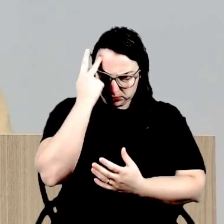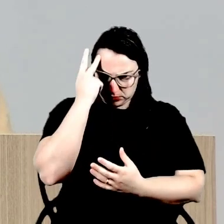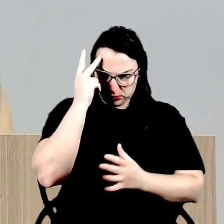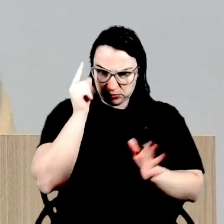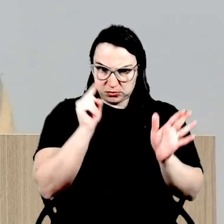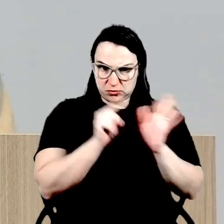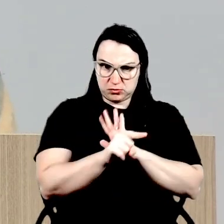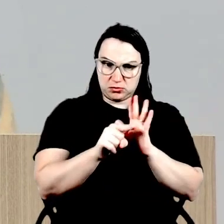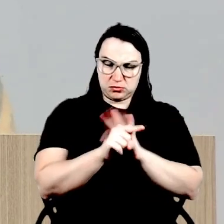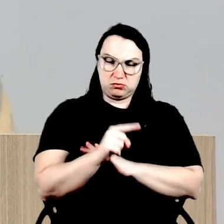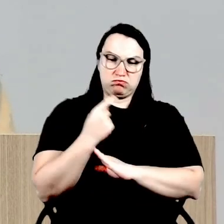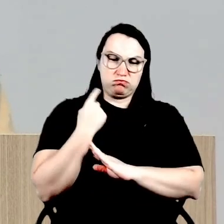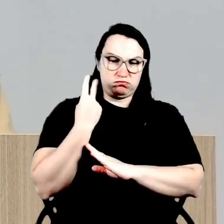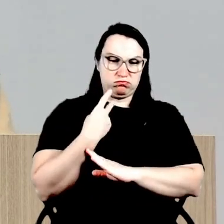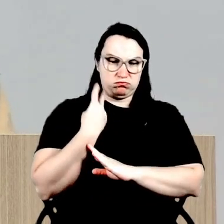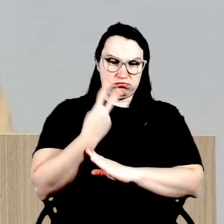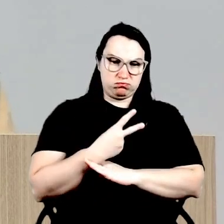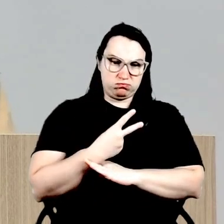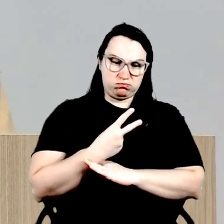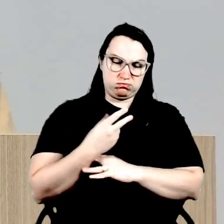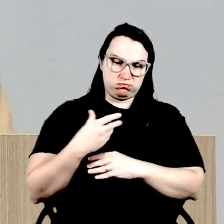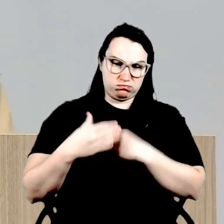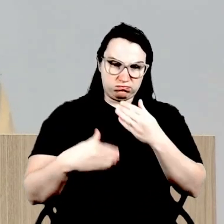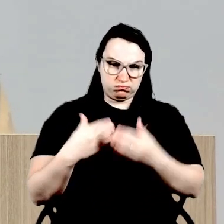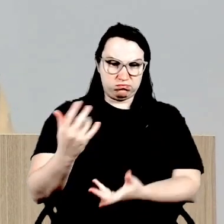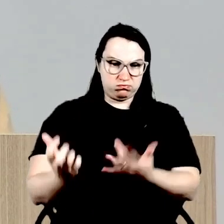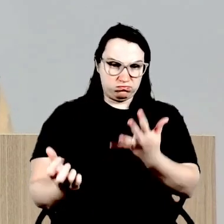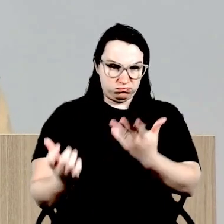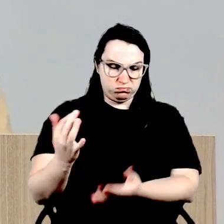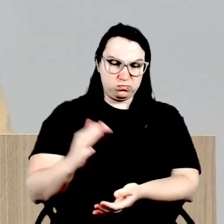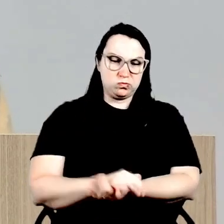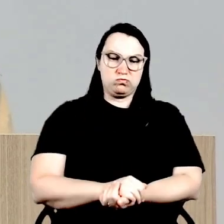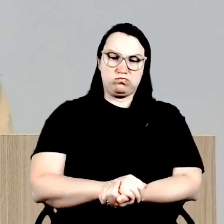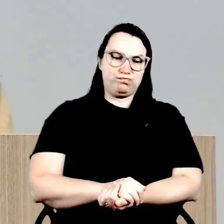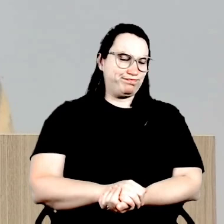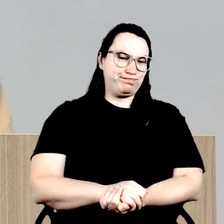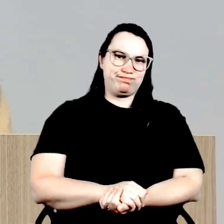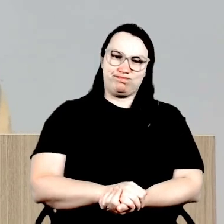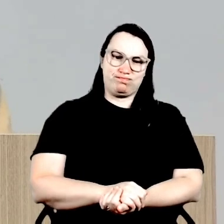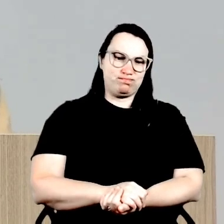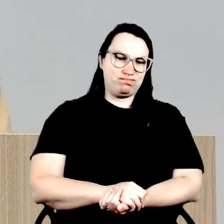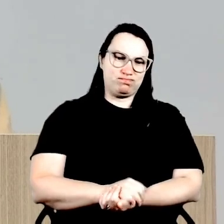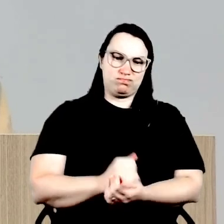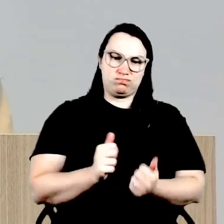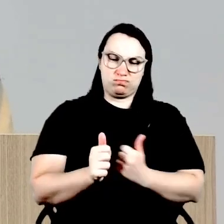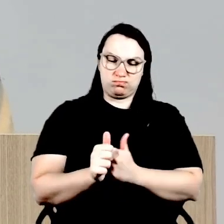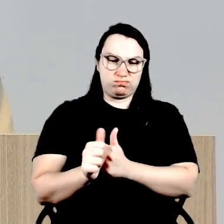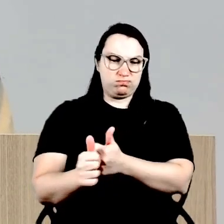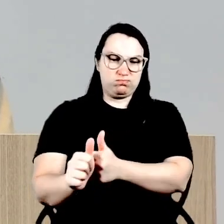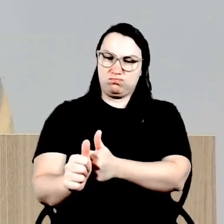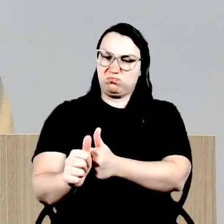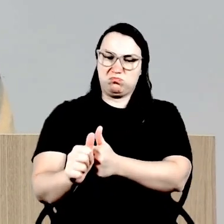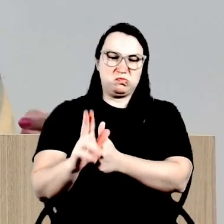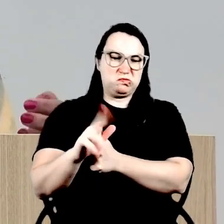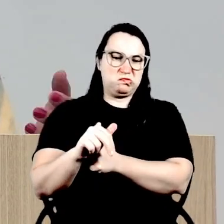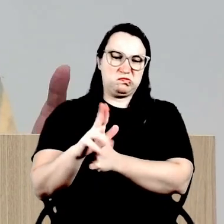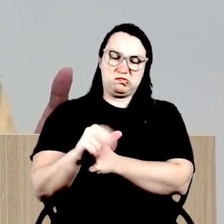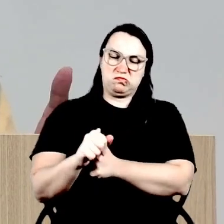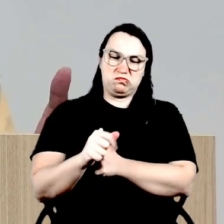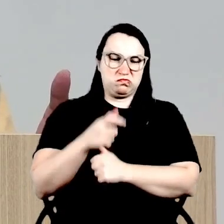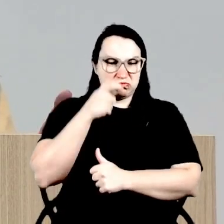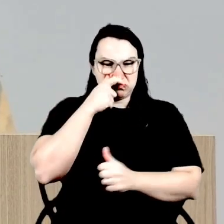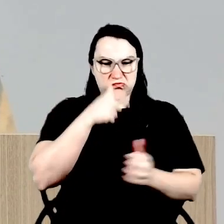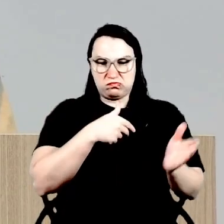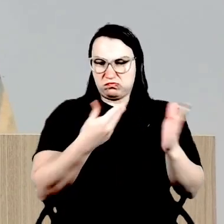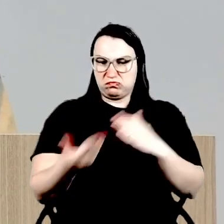durante o processo das queimadas, né, do fogo, não deve nos acompanhar em nenhum momento. Então, eu peço para